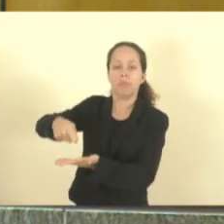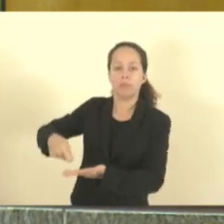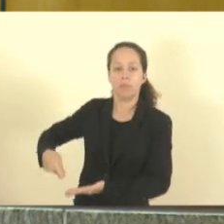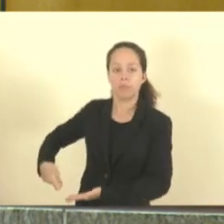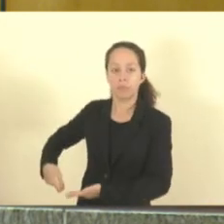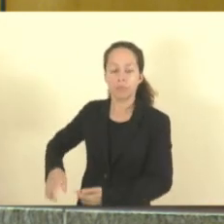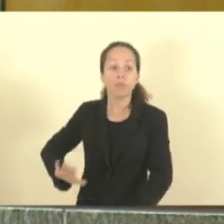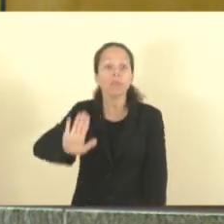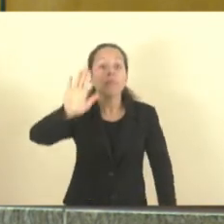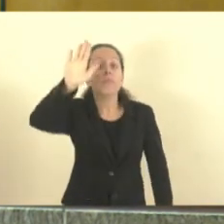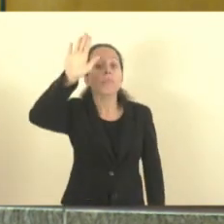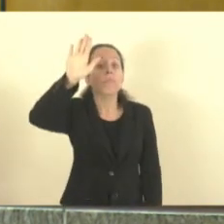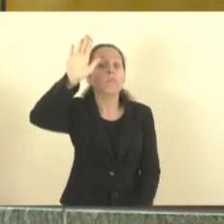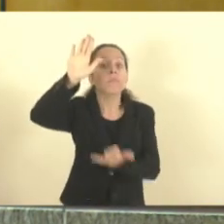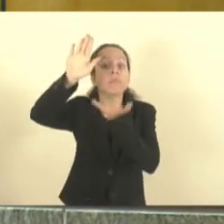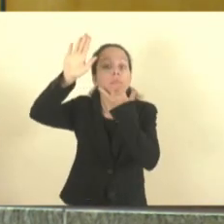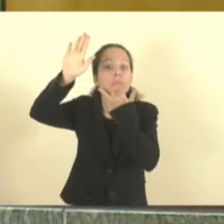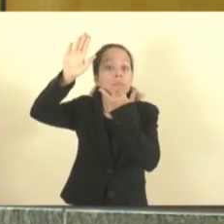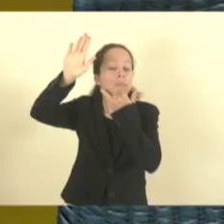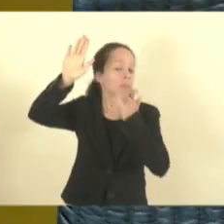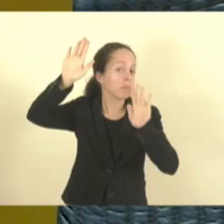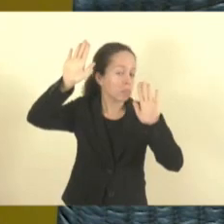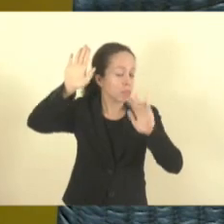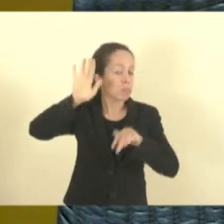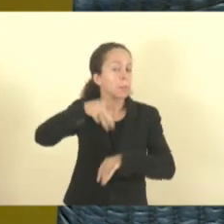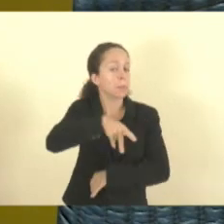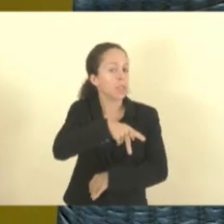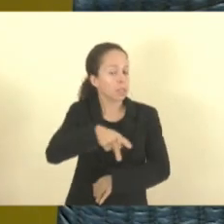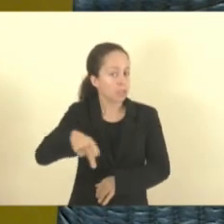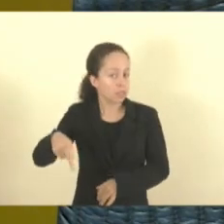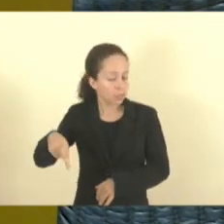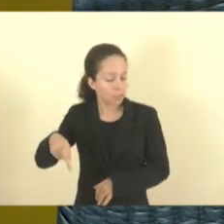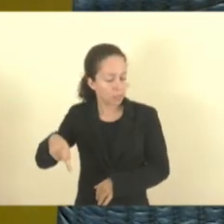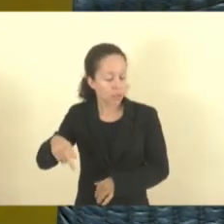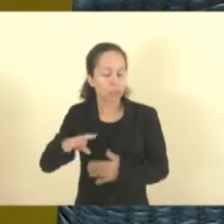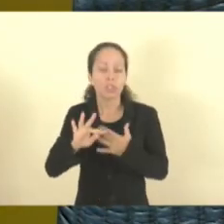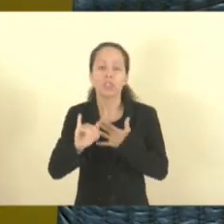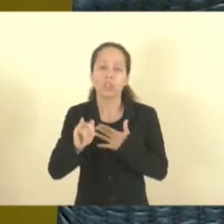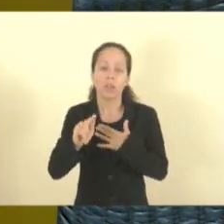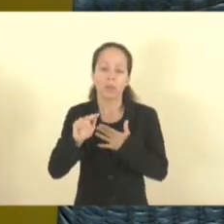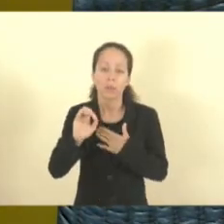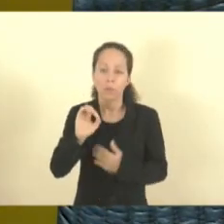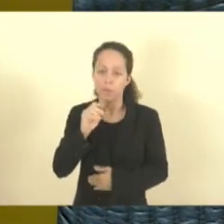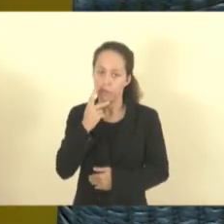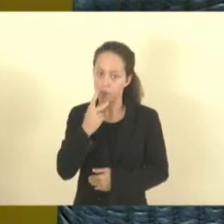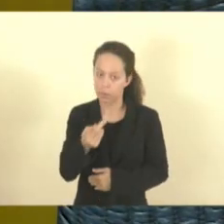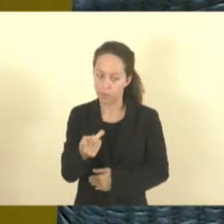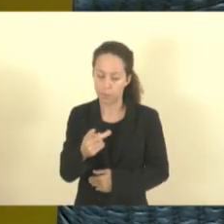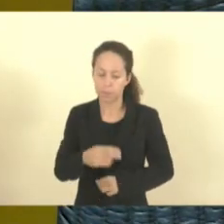Pelo senhor presidente. Pois não, deputado Thiago. Eu queria, tem claro...